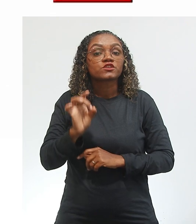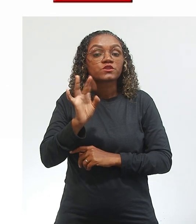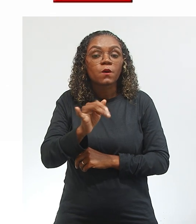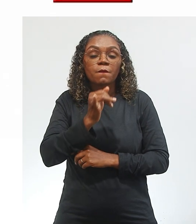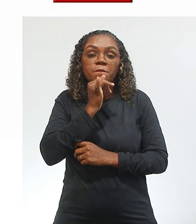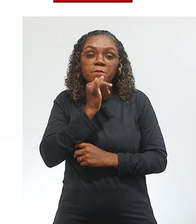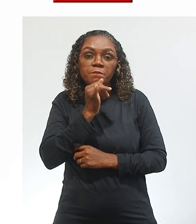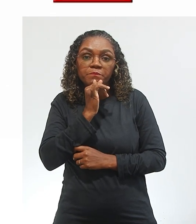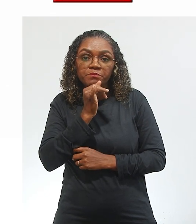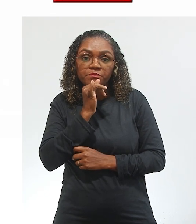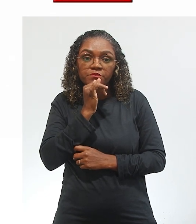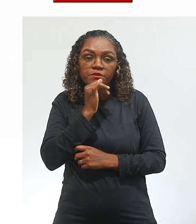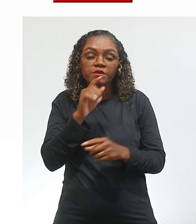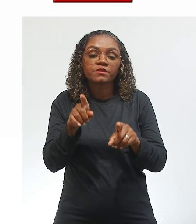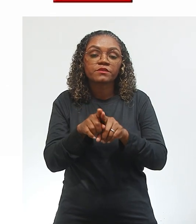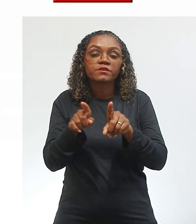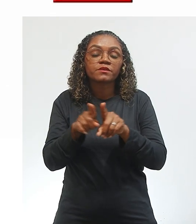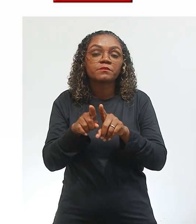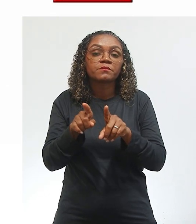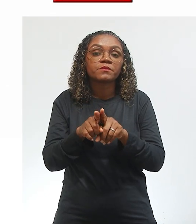no exemplo da